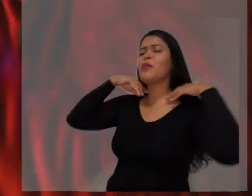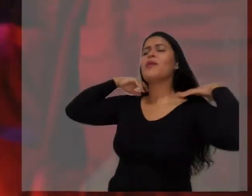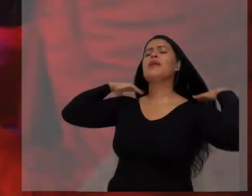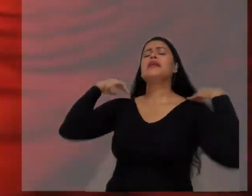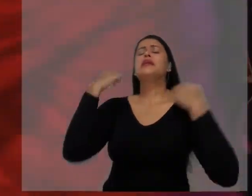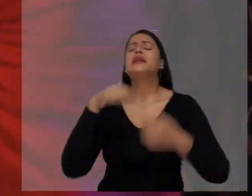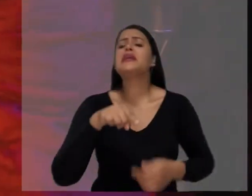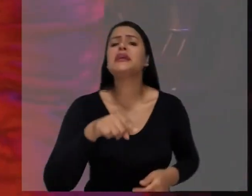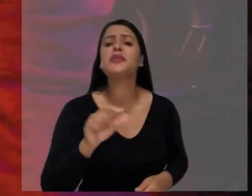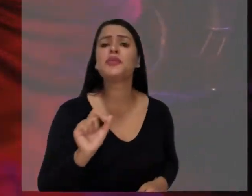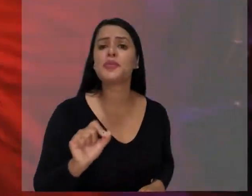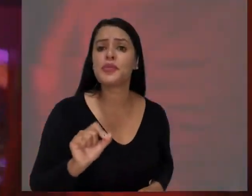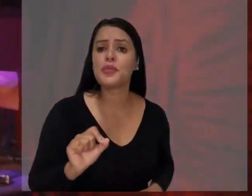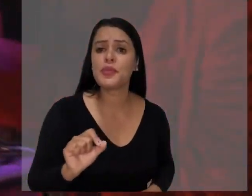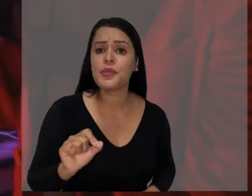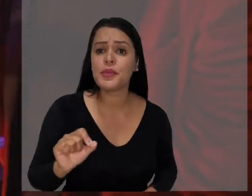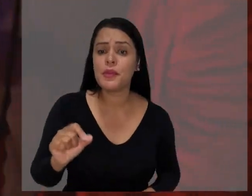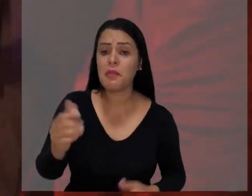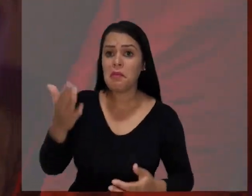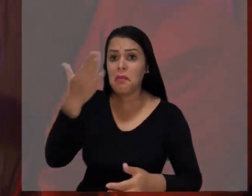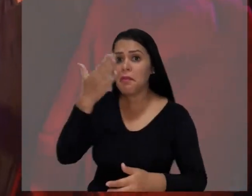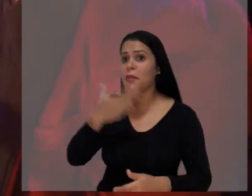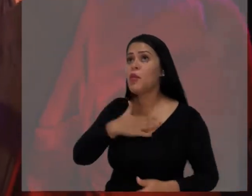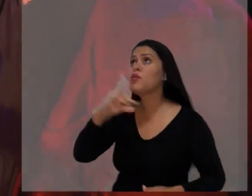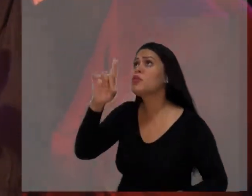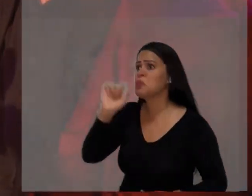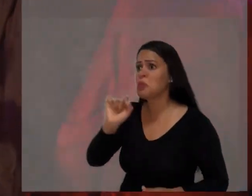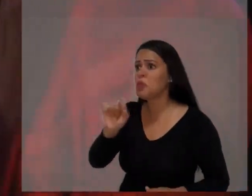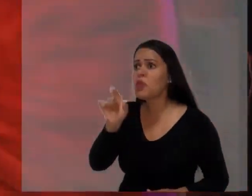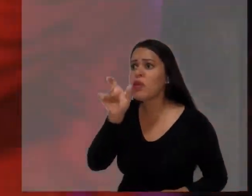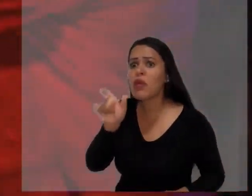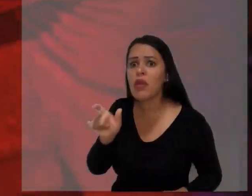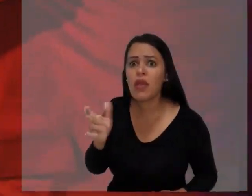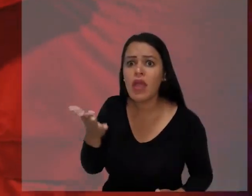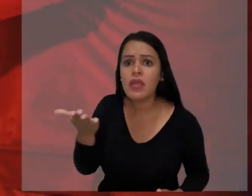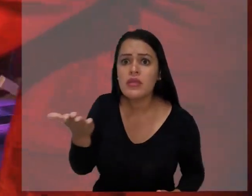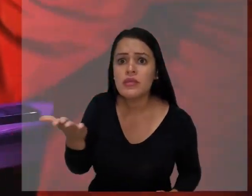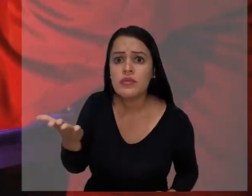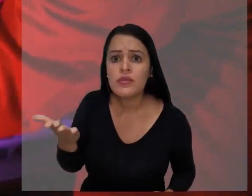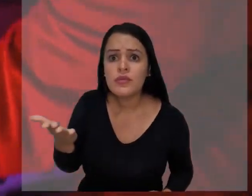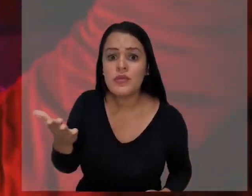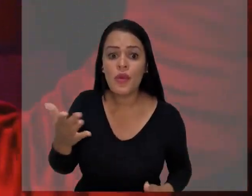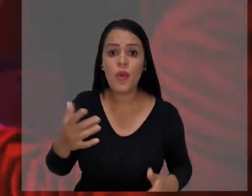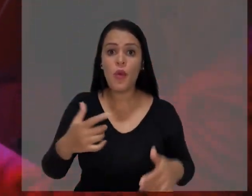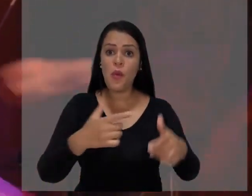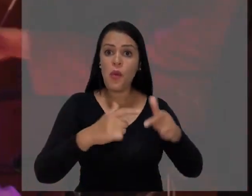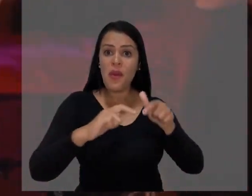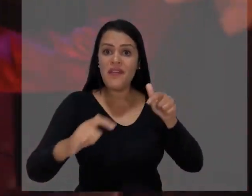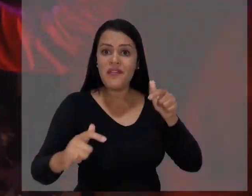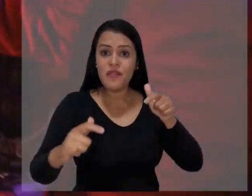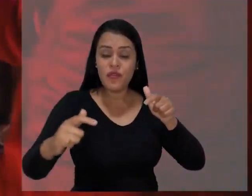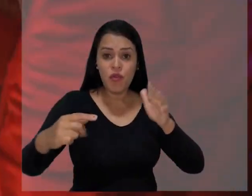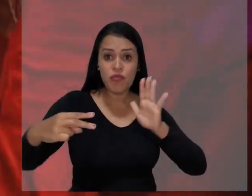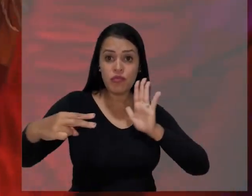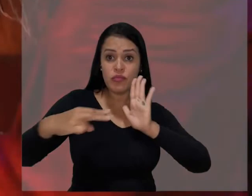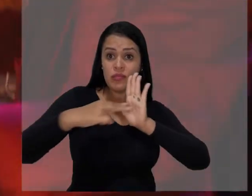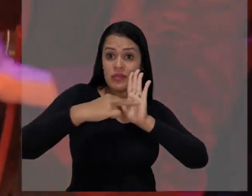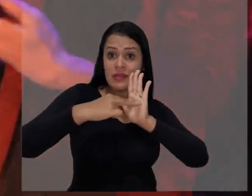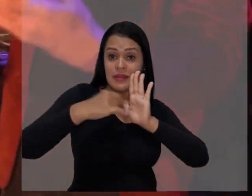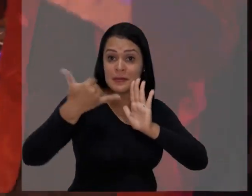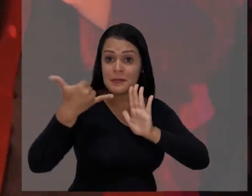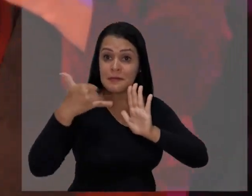Quem precisa disso? Isso é... Meu Deus, o que que é isso? Uma faixa, carregador